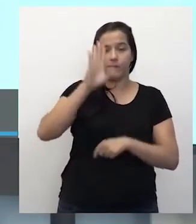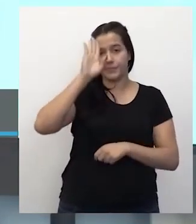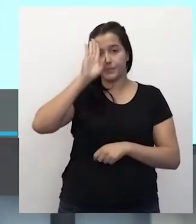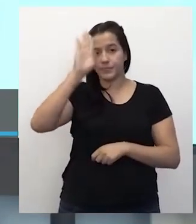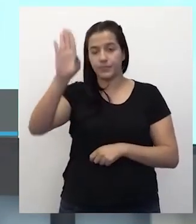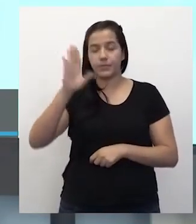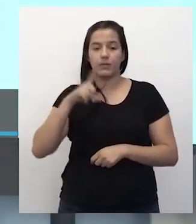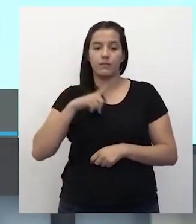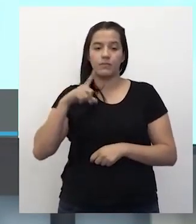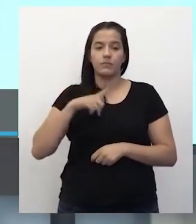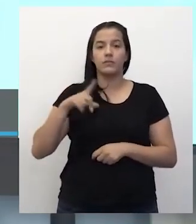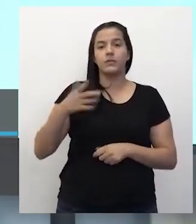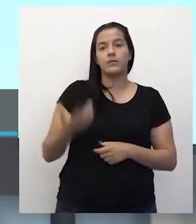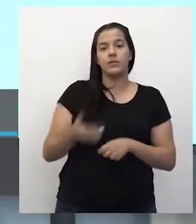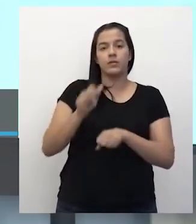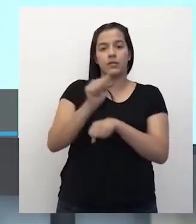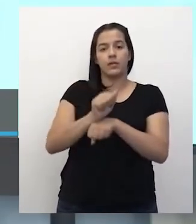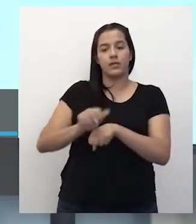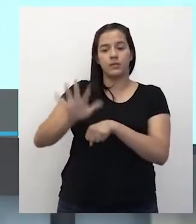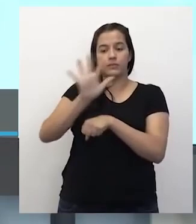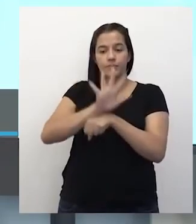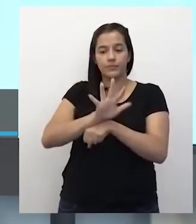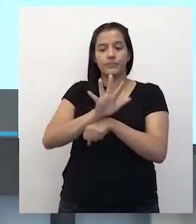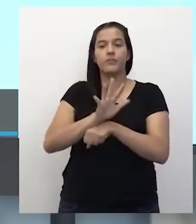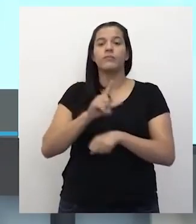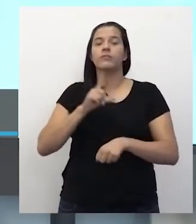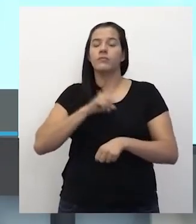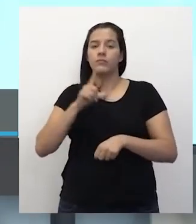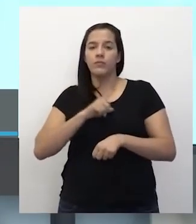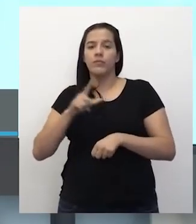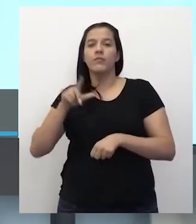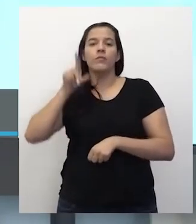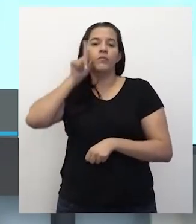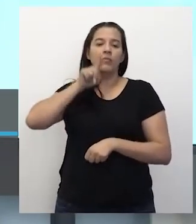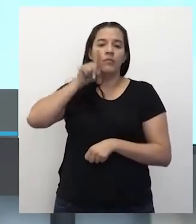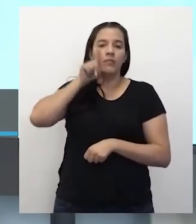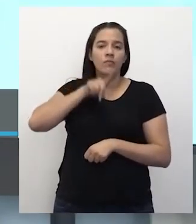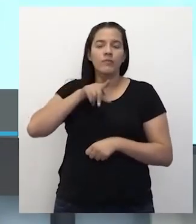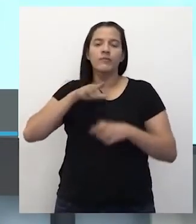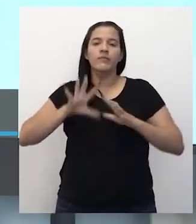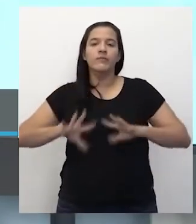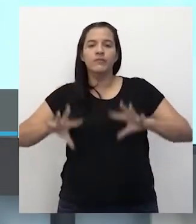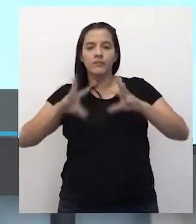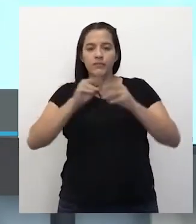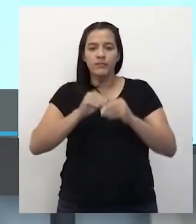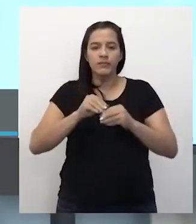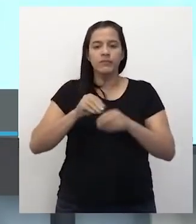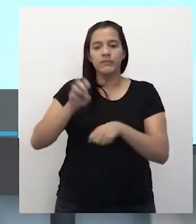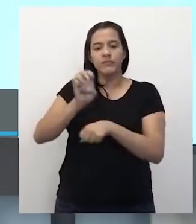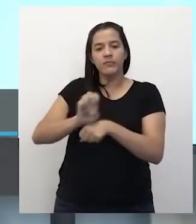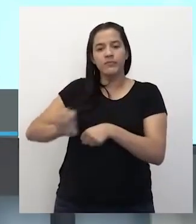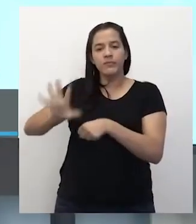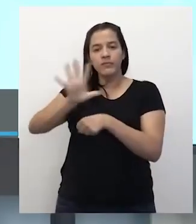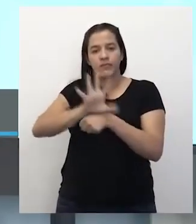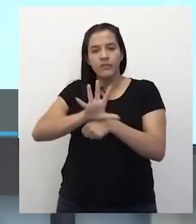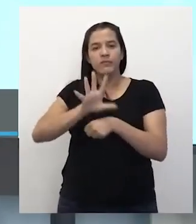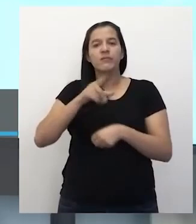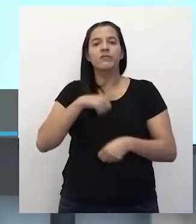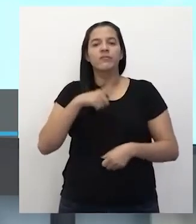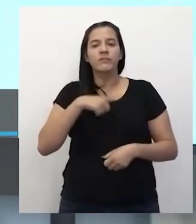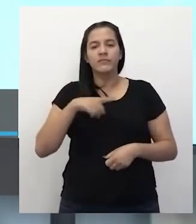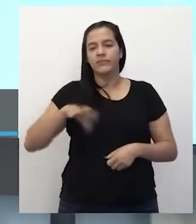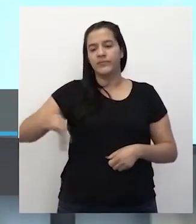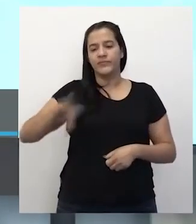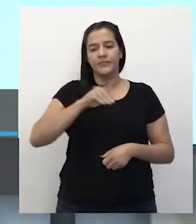o continente asiático, tem também o continente americano, o continente da Europa, por ter uma área menor, né, com mais